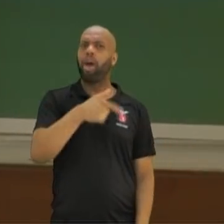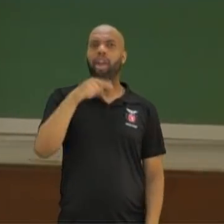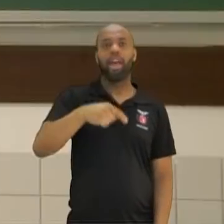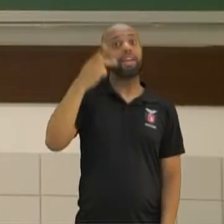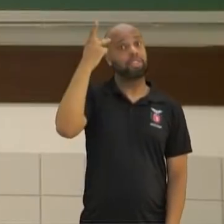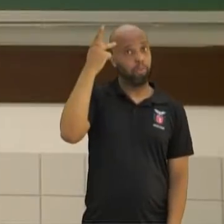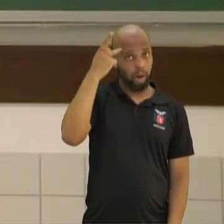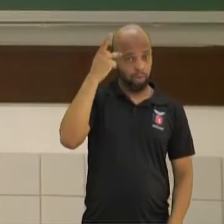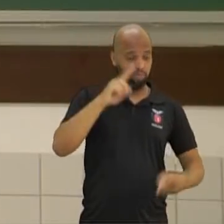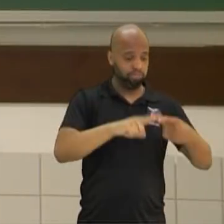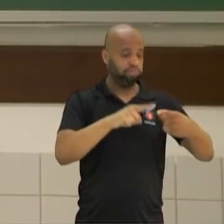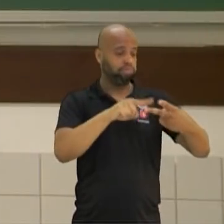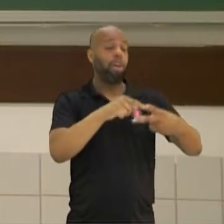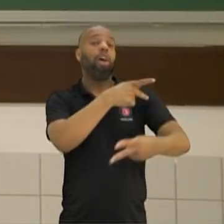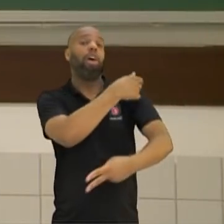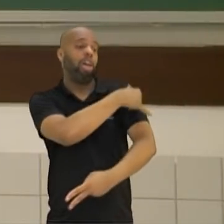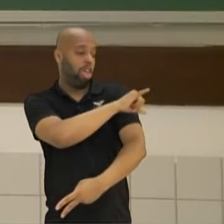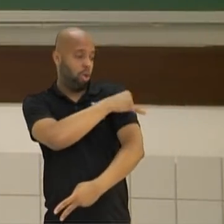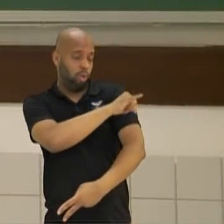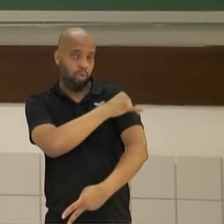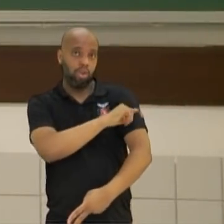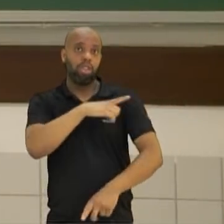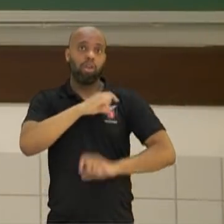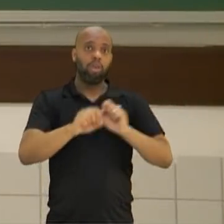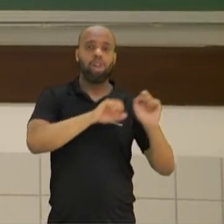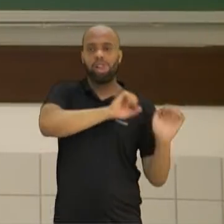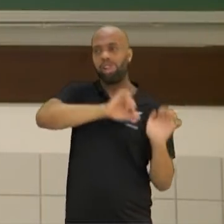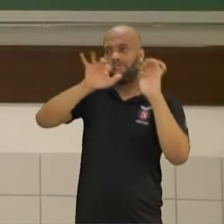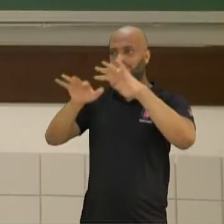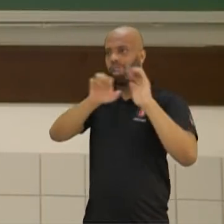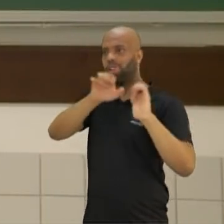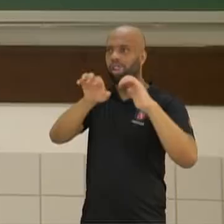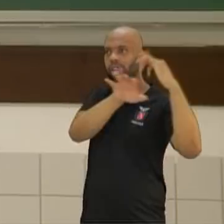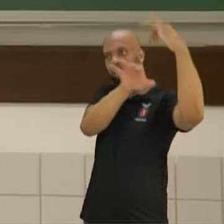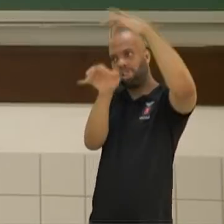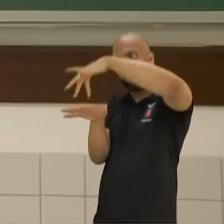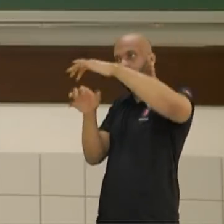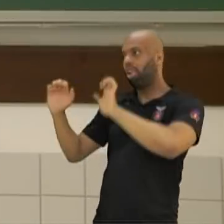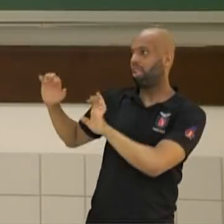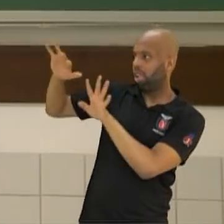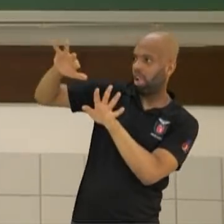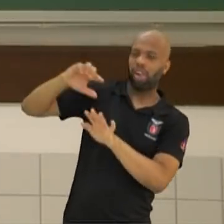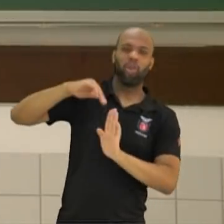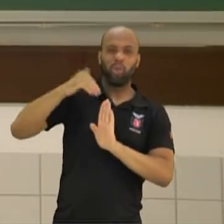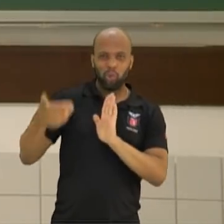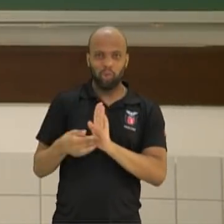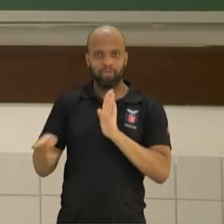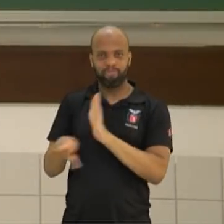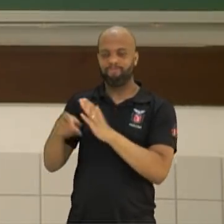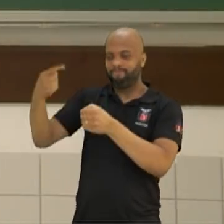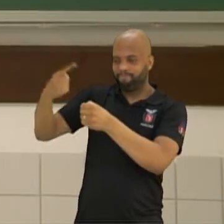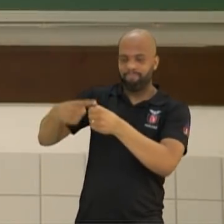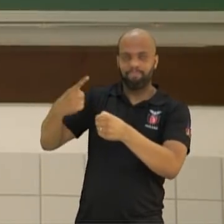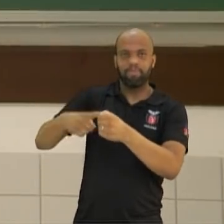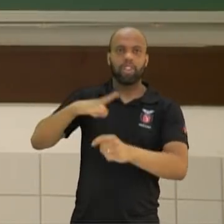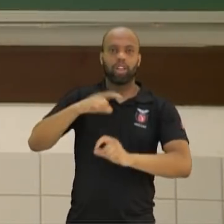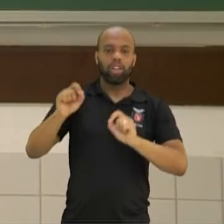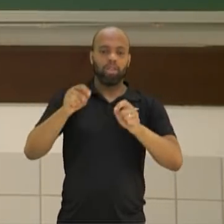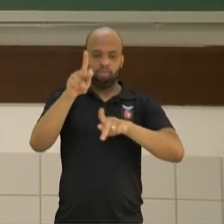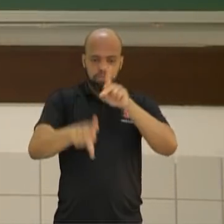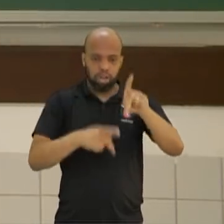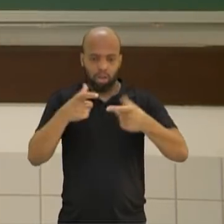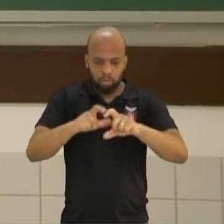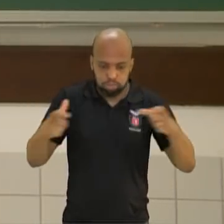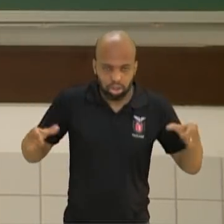que a questão industrial atrai um grande fluxo de pessoas para essas cidades, que acentua ainda mais